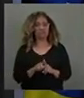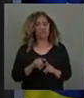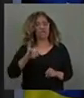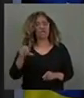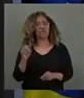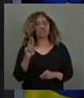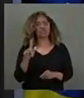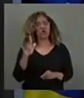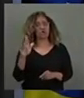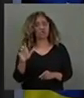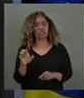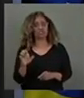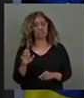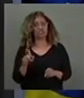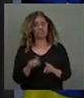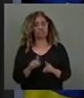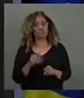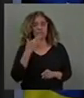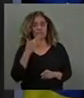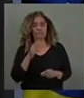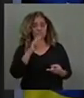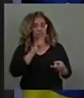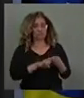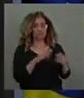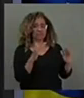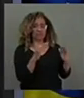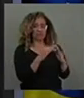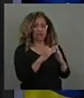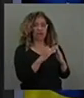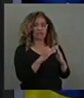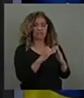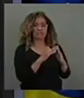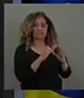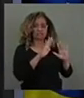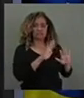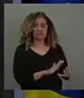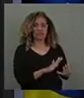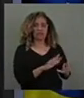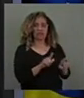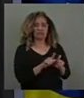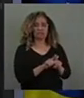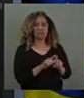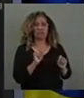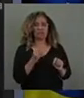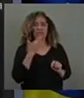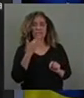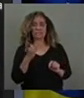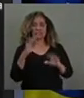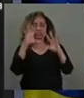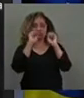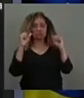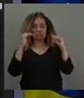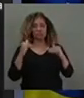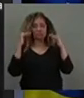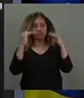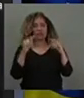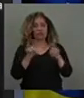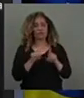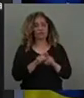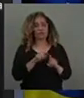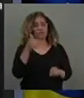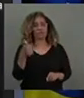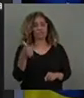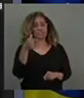e denunciados com pedido de prisão domiciliar pelo ministro do Supremo Tribunal Federal, ao Supremo Tribunal Federal, enquanto um pedido em 27